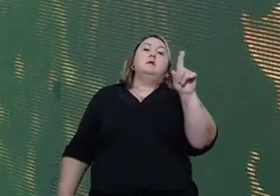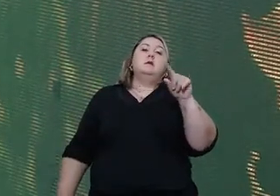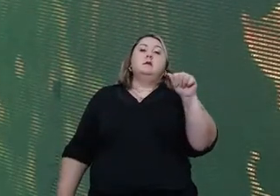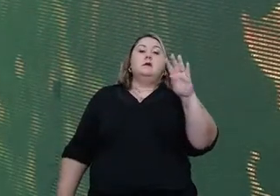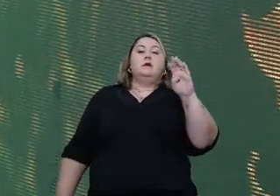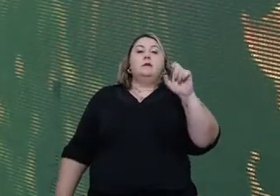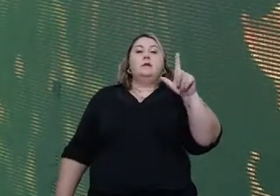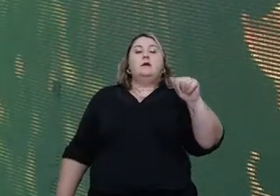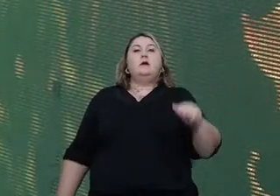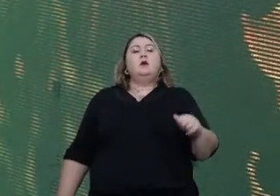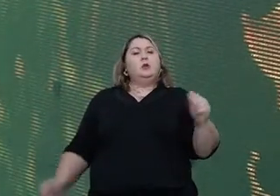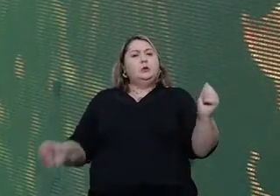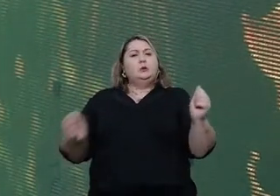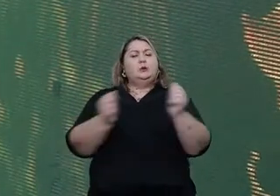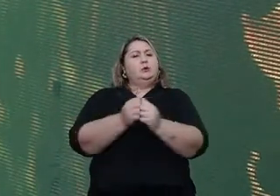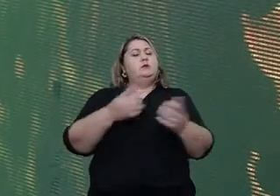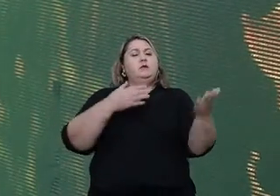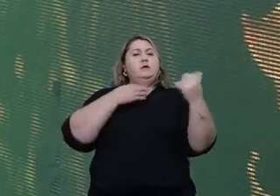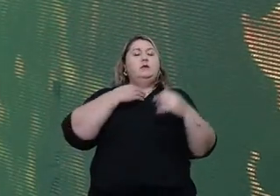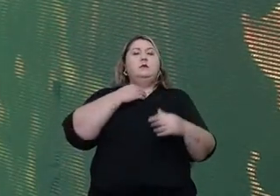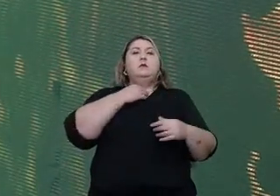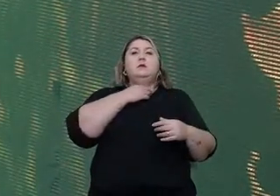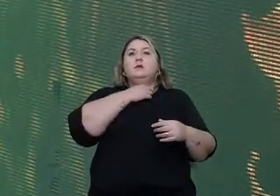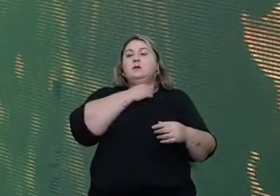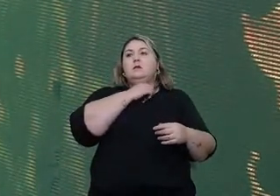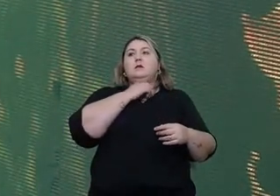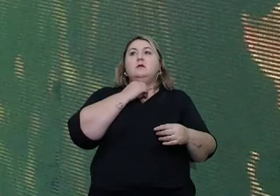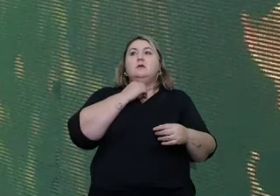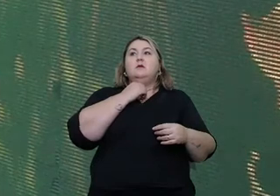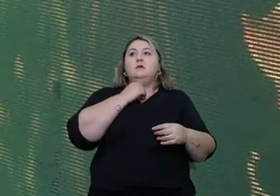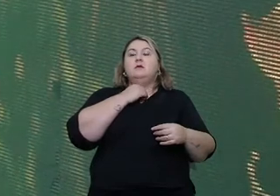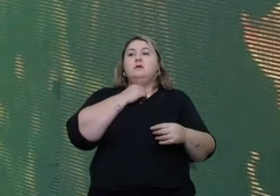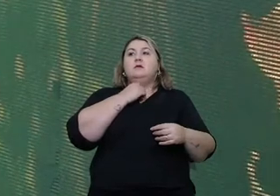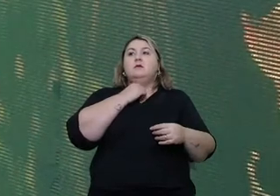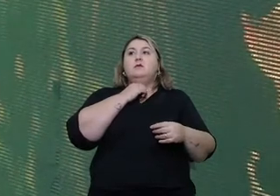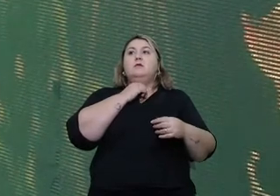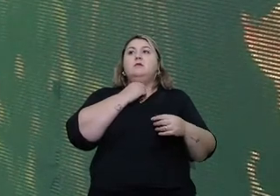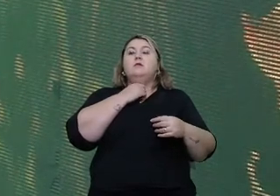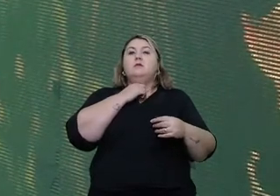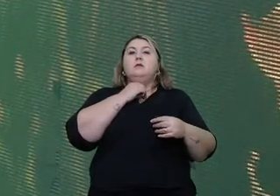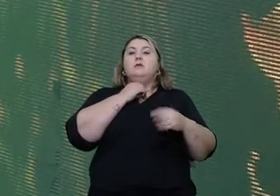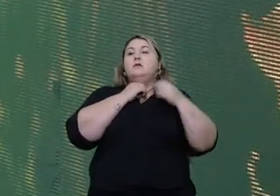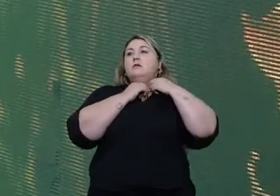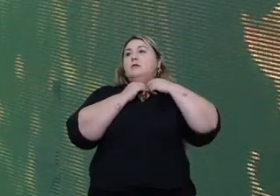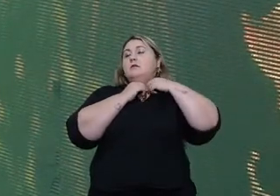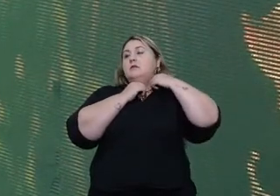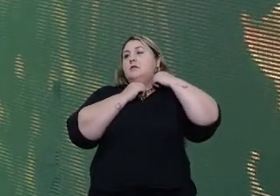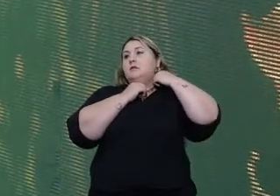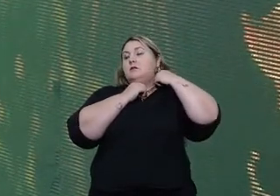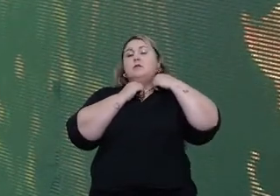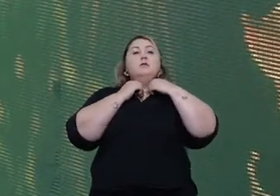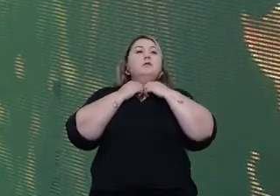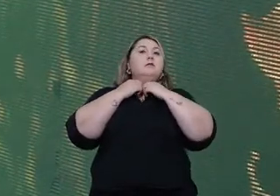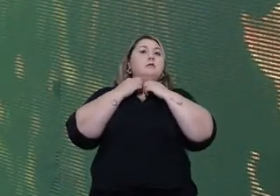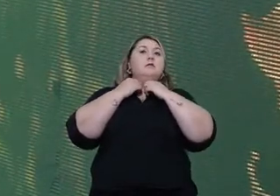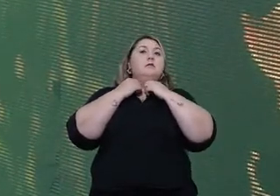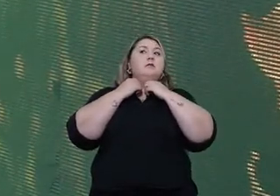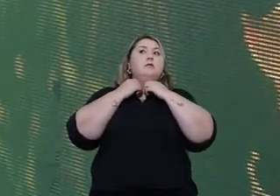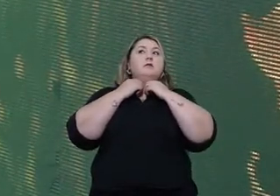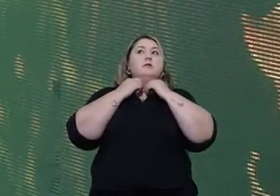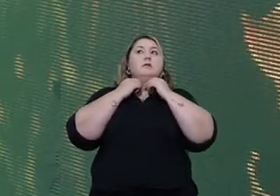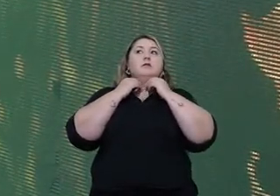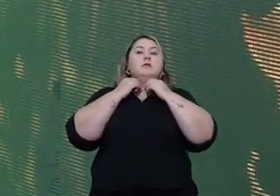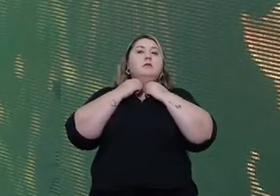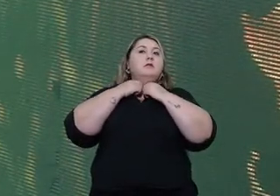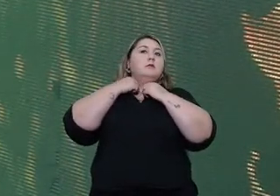Ângelo, vamos junto, Isabela. A Lilian, Fabrícia, tá mandando a Fabrícia. Marco Aurélio, toca Barões. Deve ser Barões